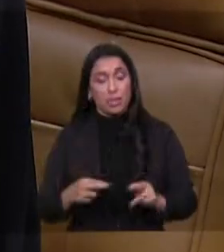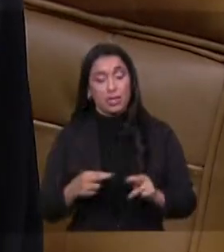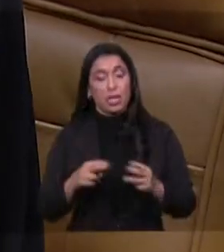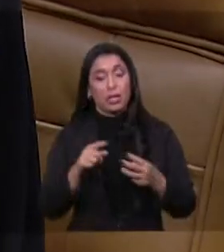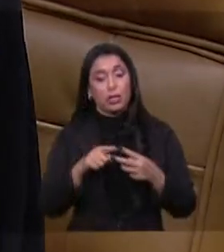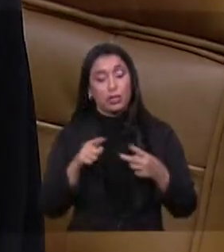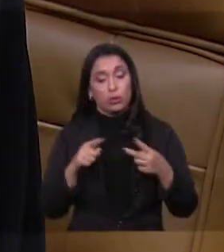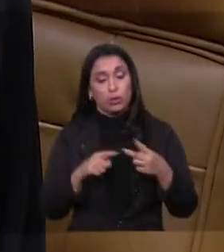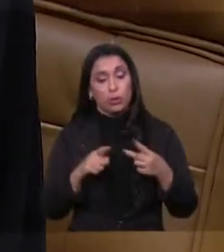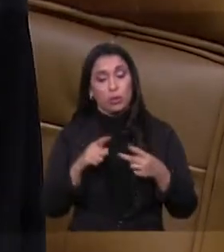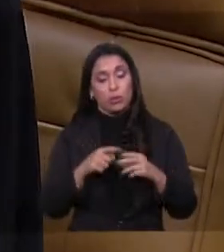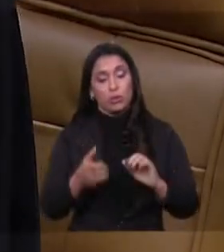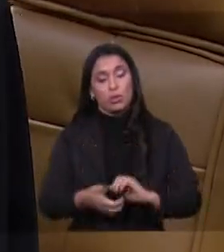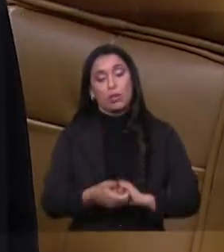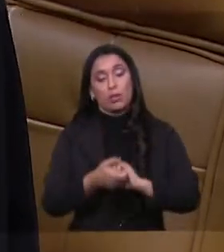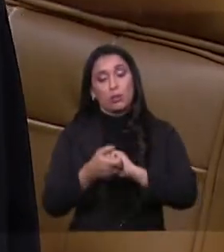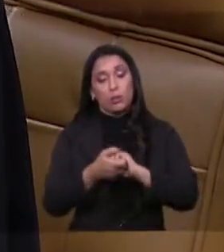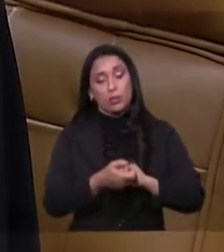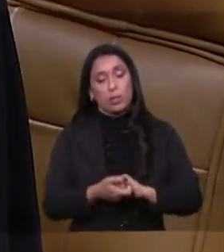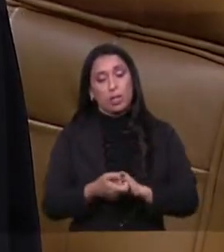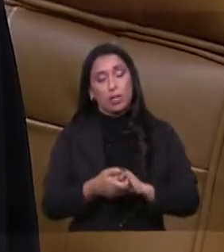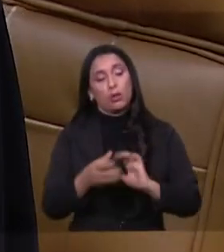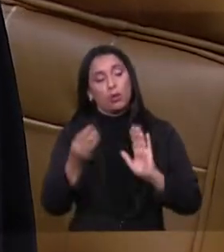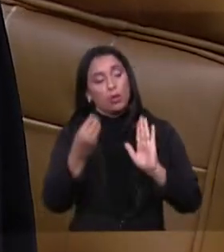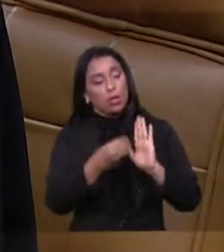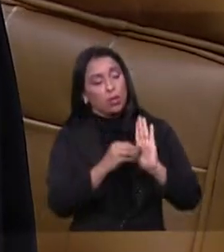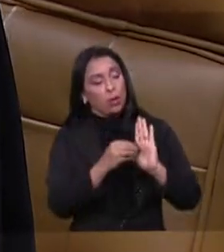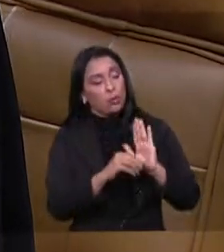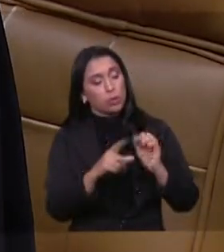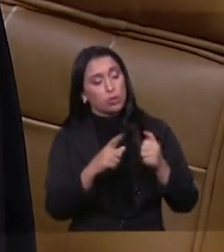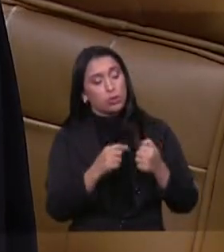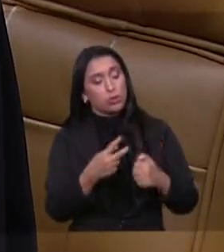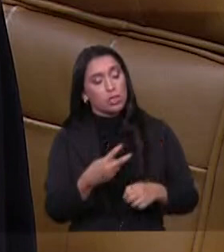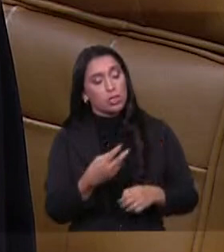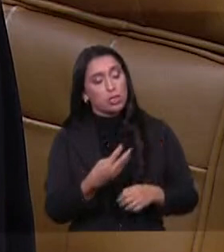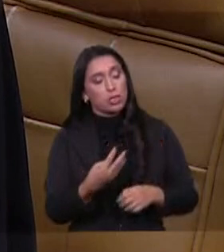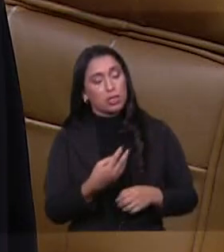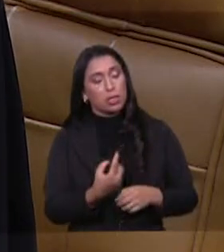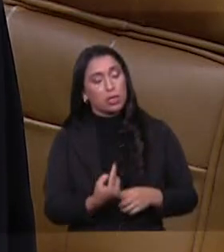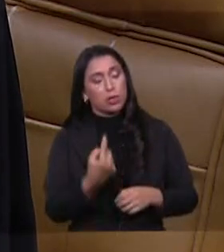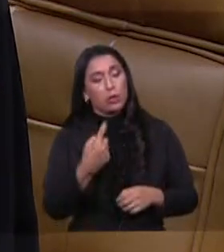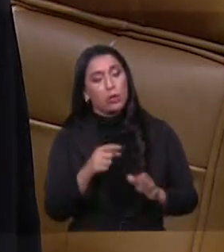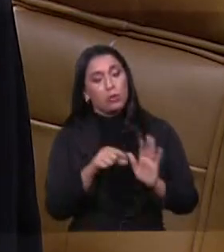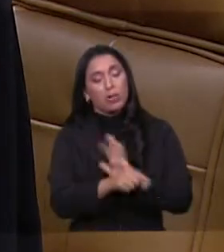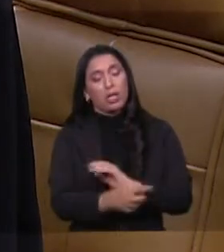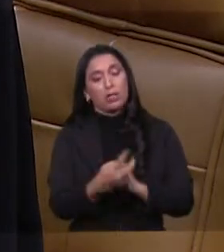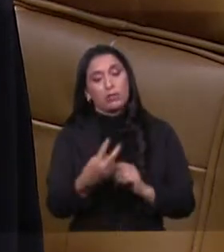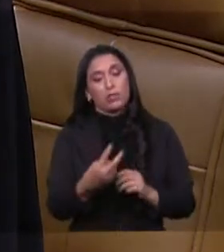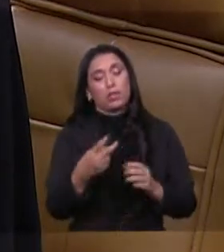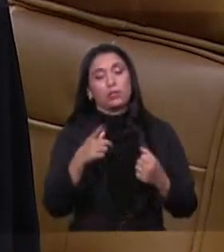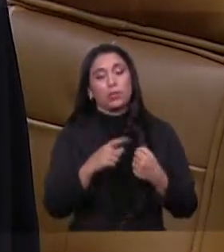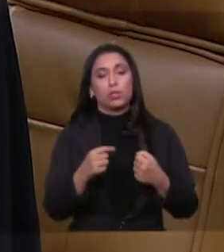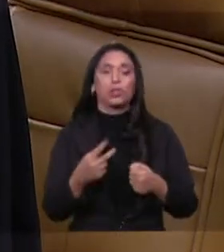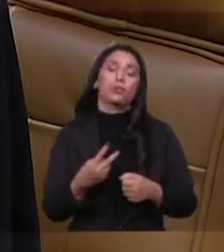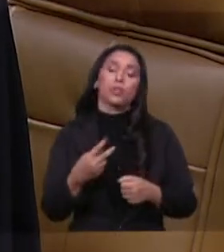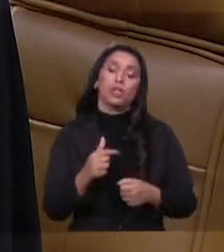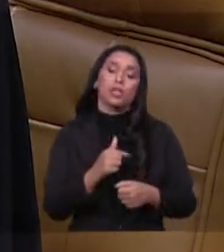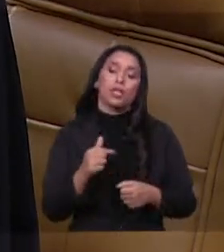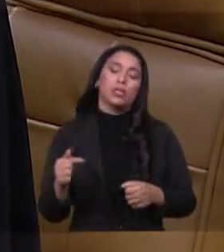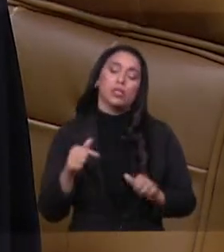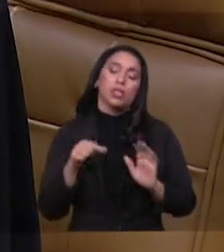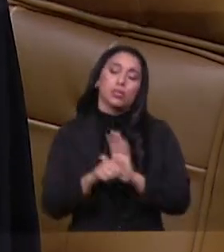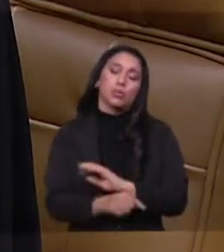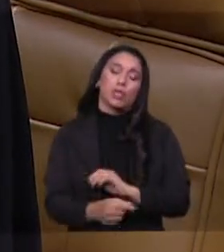vertente, conciliando o disposto no artigo 231, parágrafo 6º, com o artigo 37,